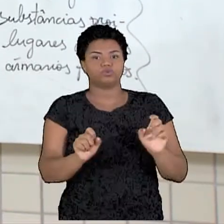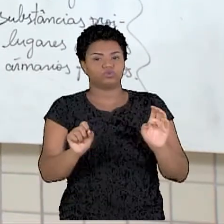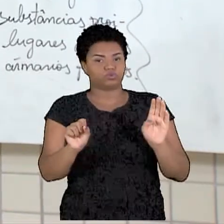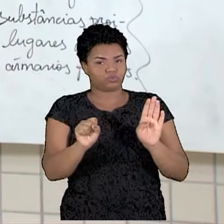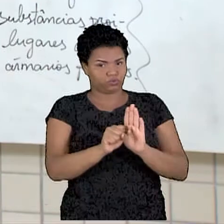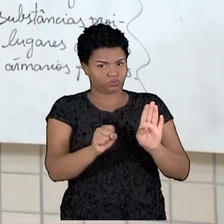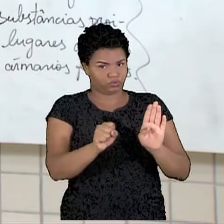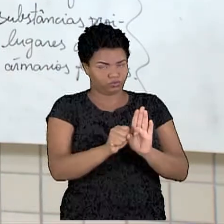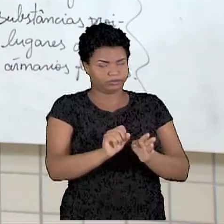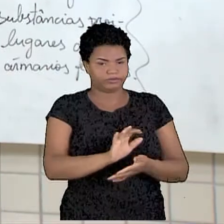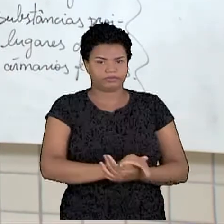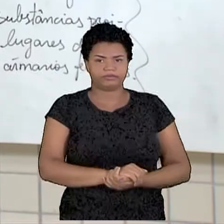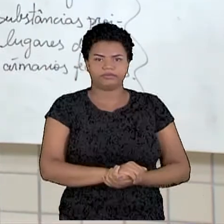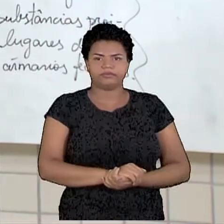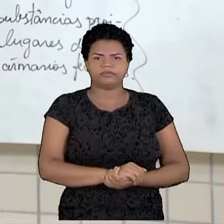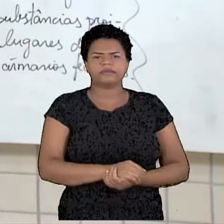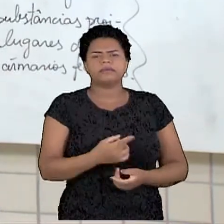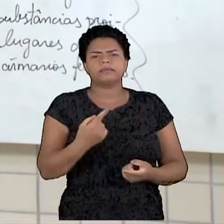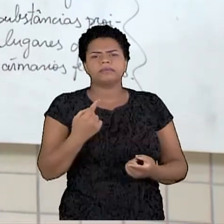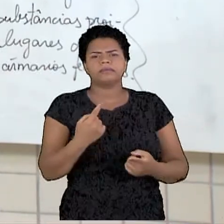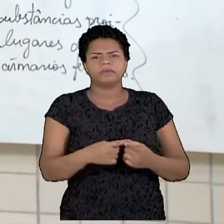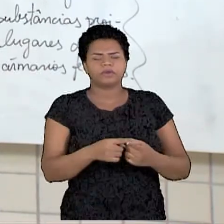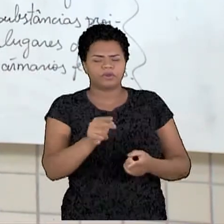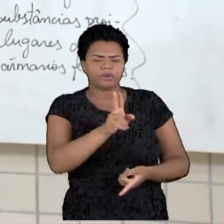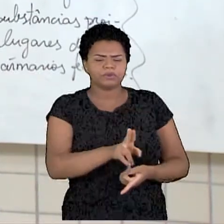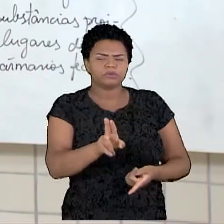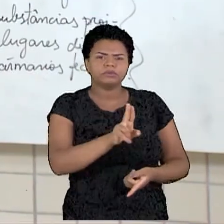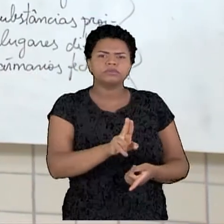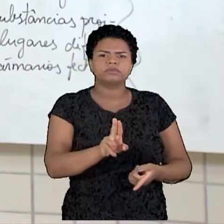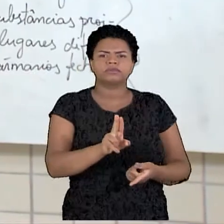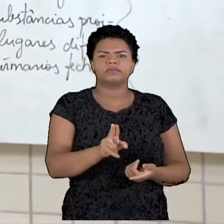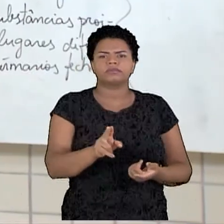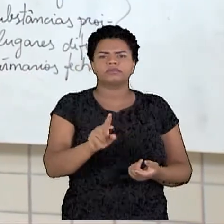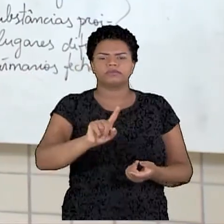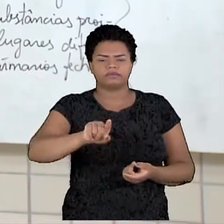sujeito. Então, por que eu usei a vírgula? Para separar o quê?